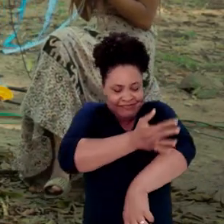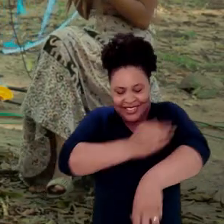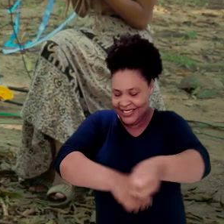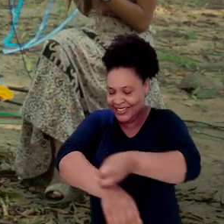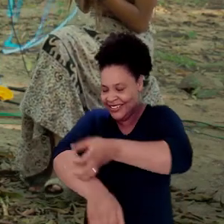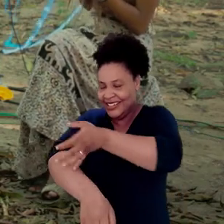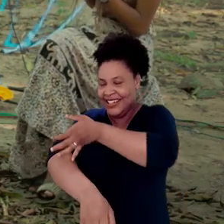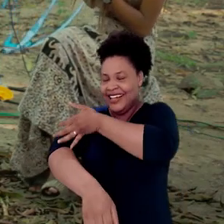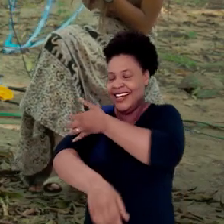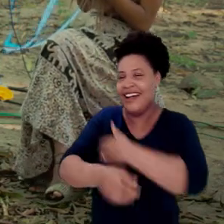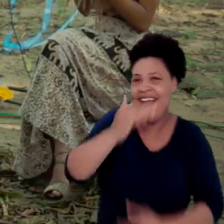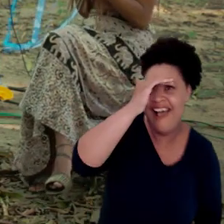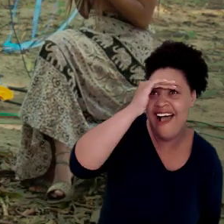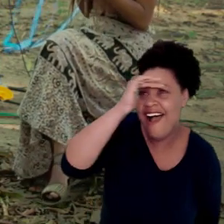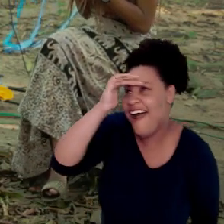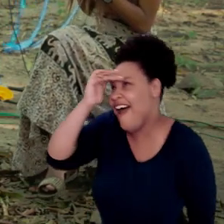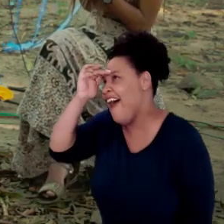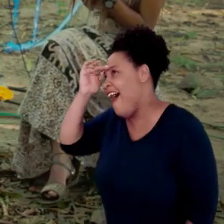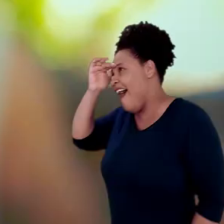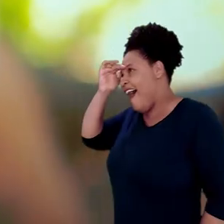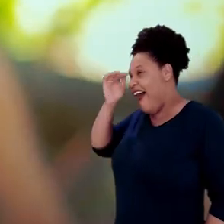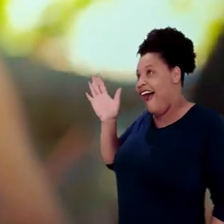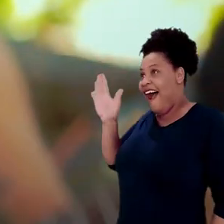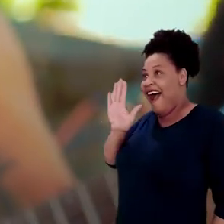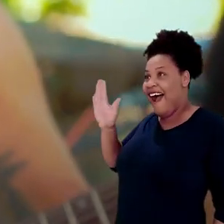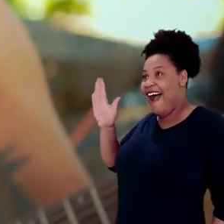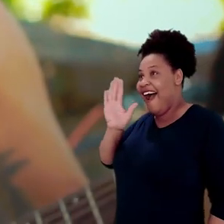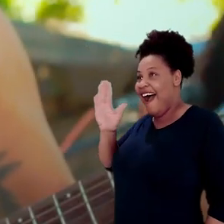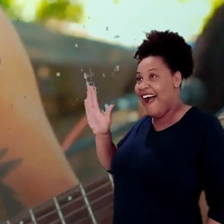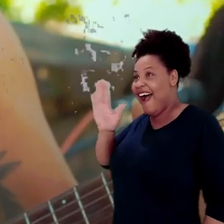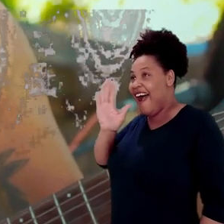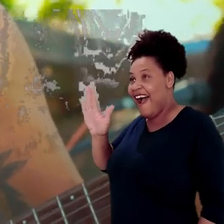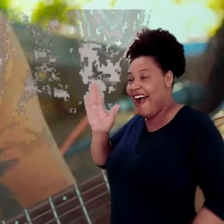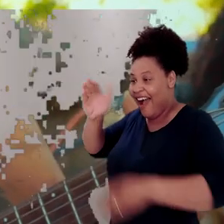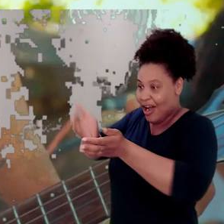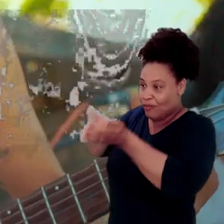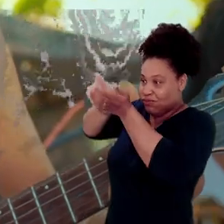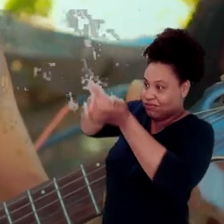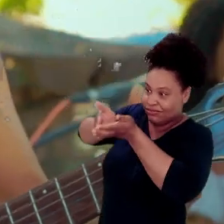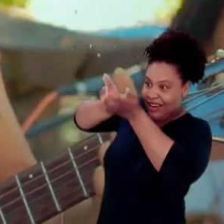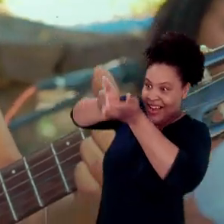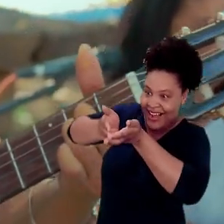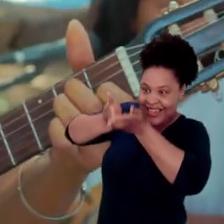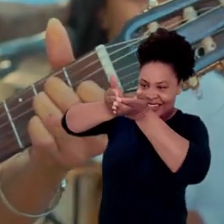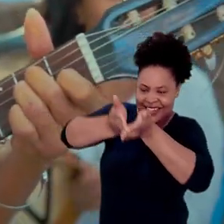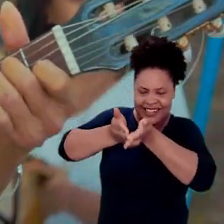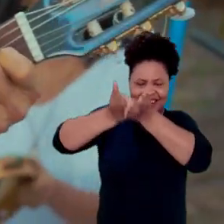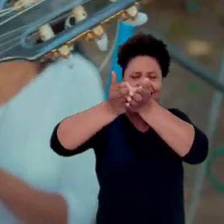João de Donde acenava, quando a flor desabrochava, lá em Taparica um